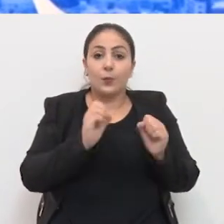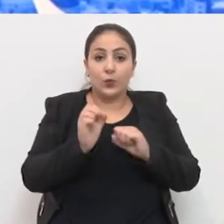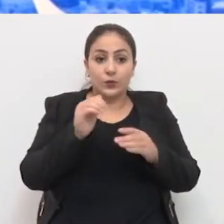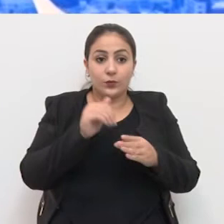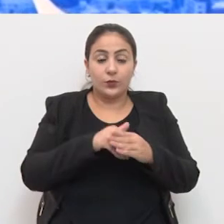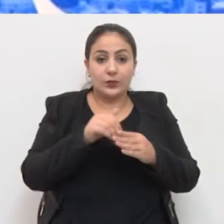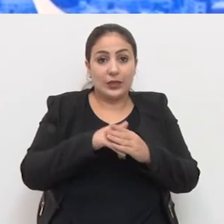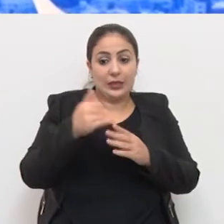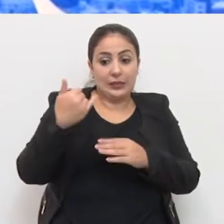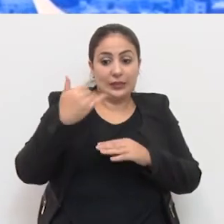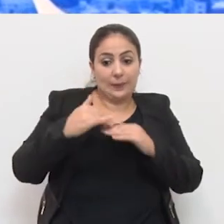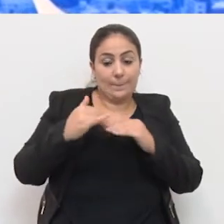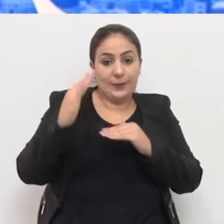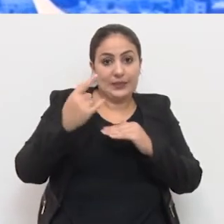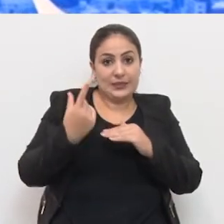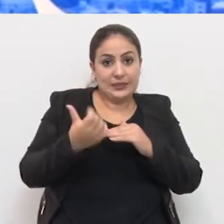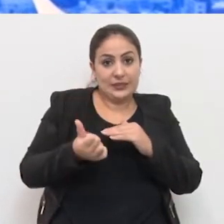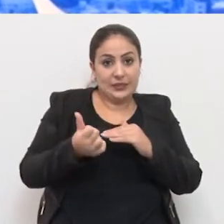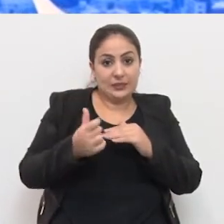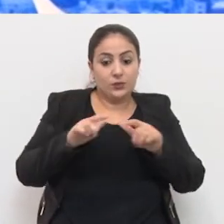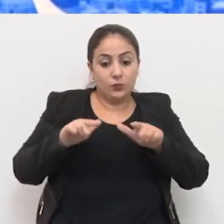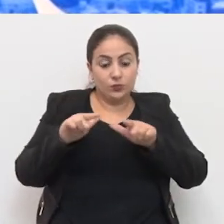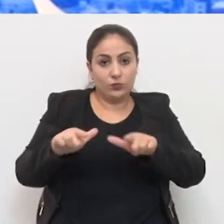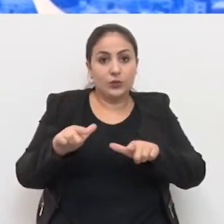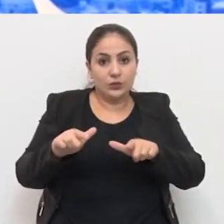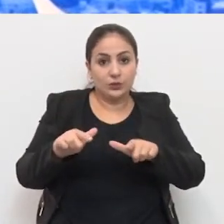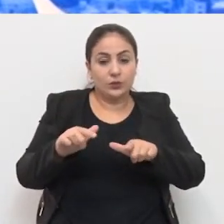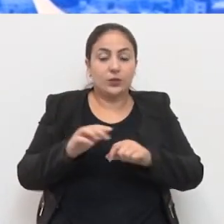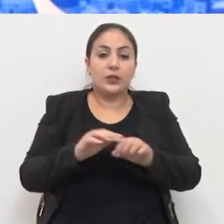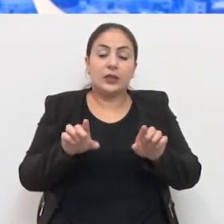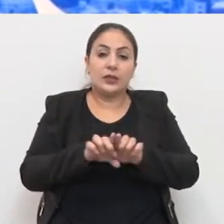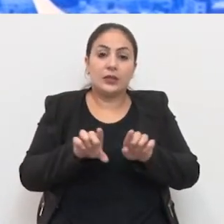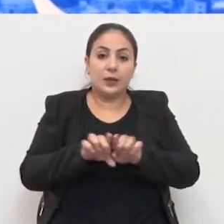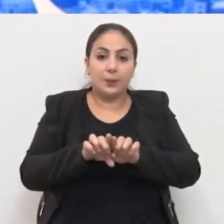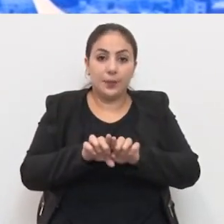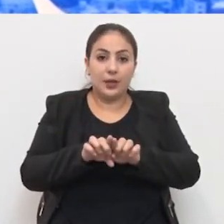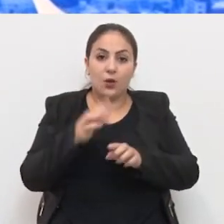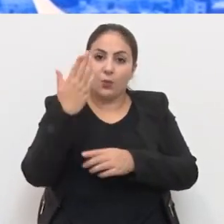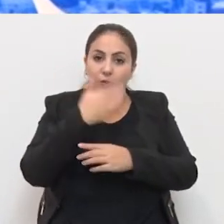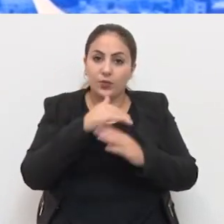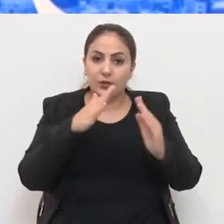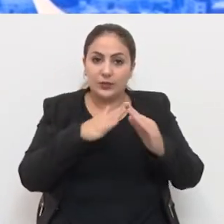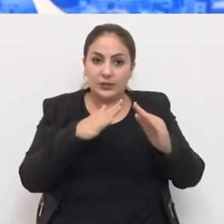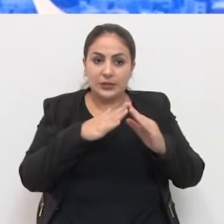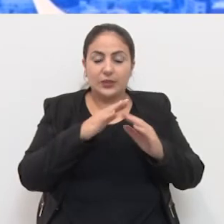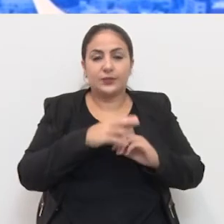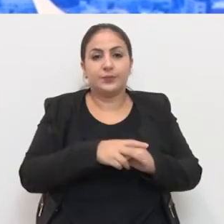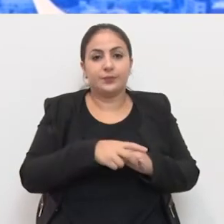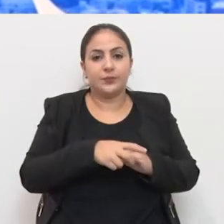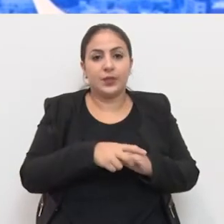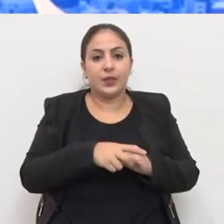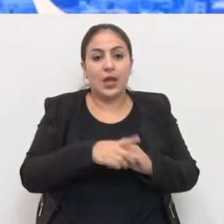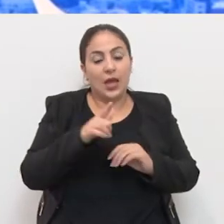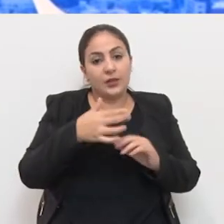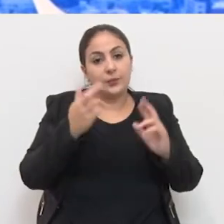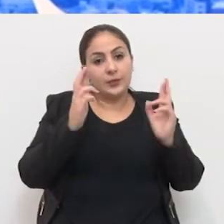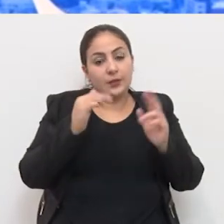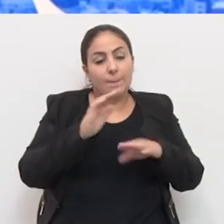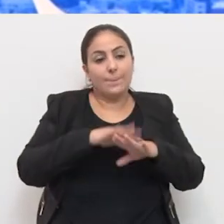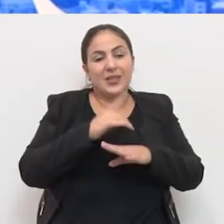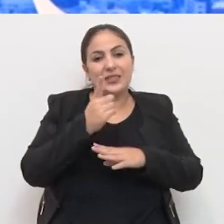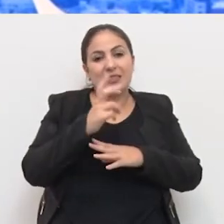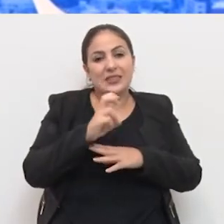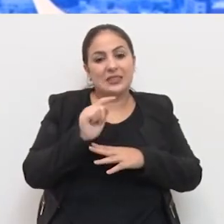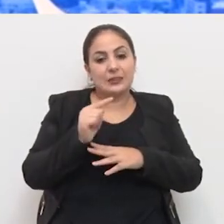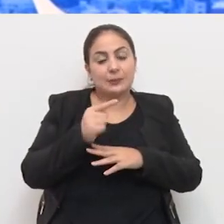Podem votar maiores de 16 anos com título eleitoral e comprovante de residência. São esperados